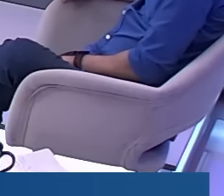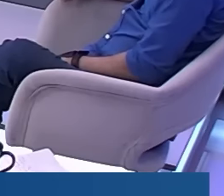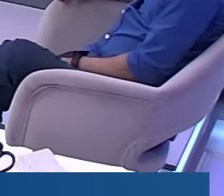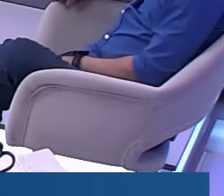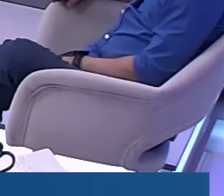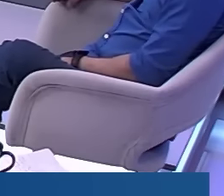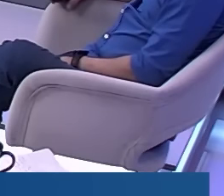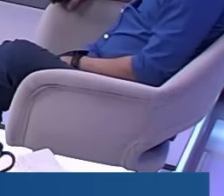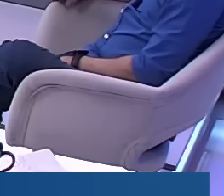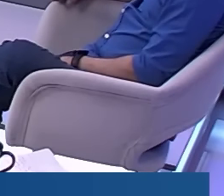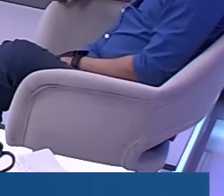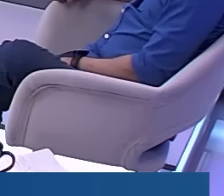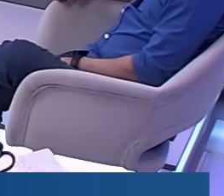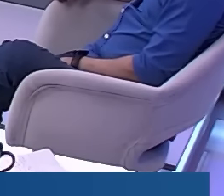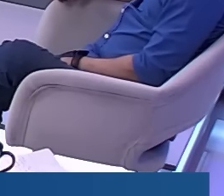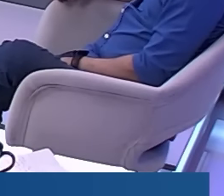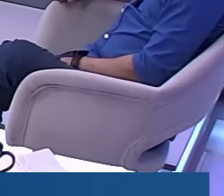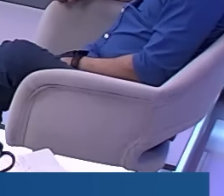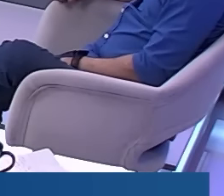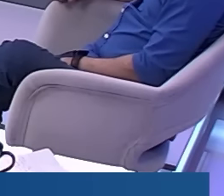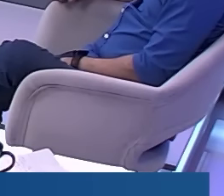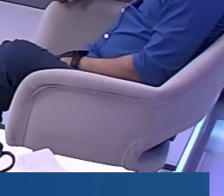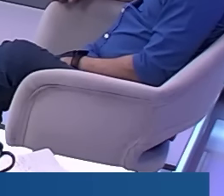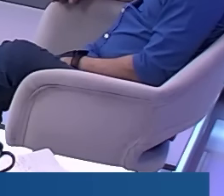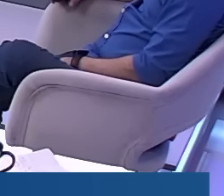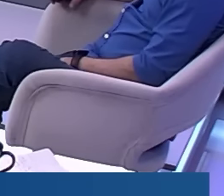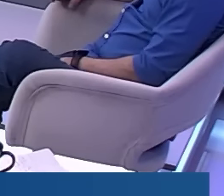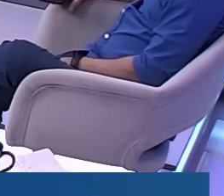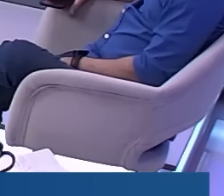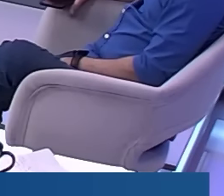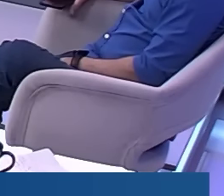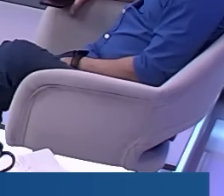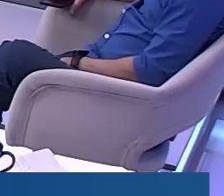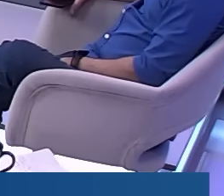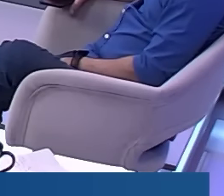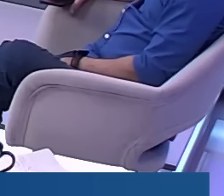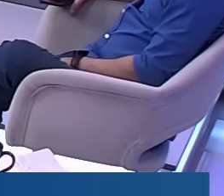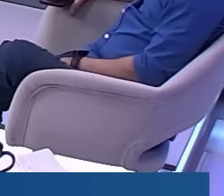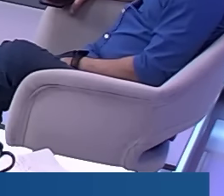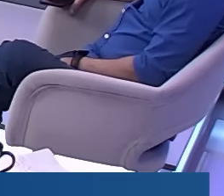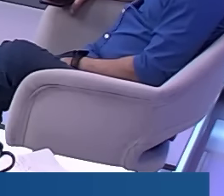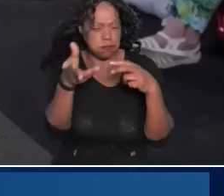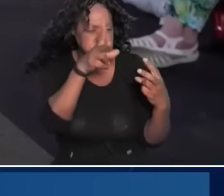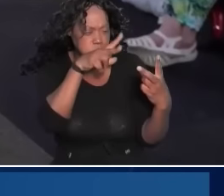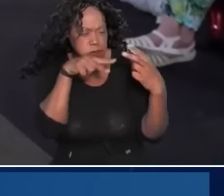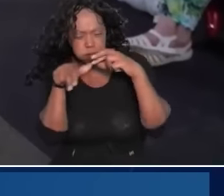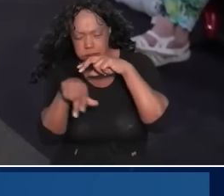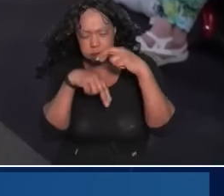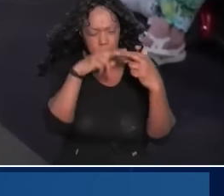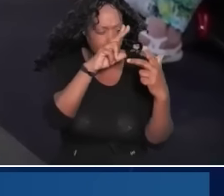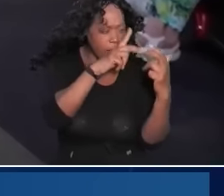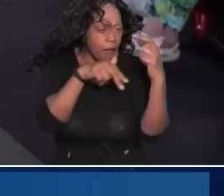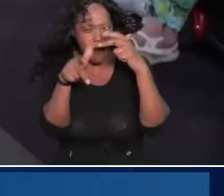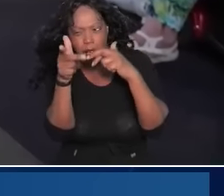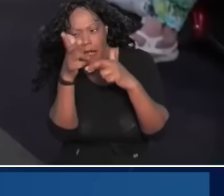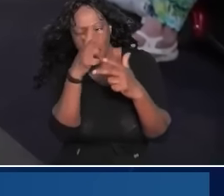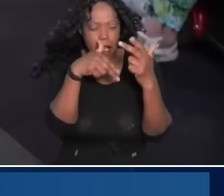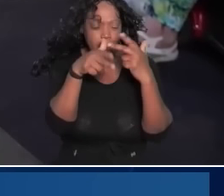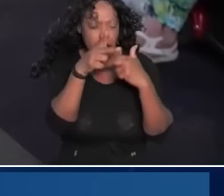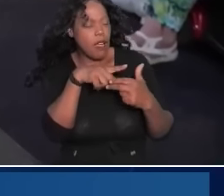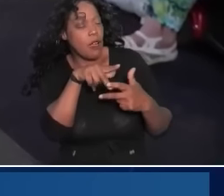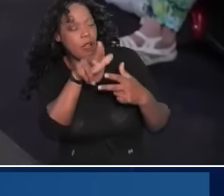no ano passado com o projeto de regulação das fake news, o projeto das fake news, como ficou conhecido, e